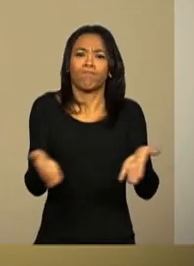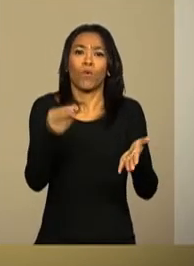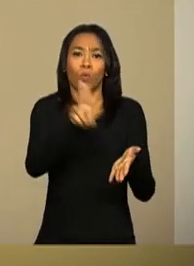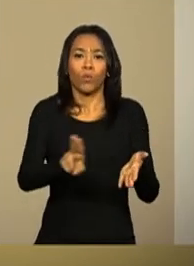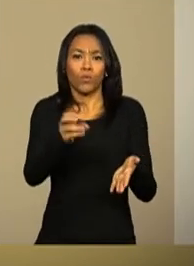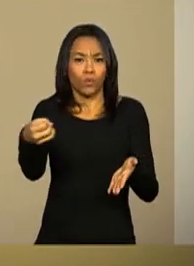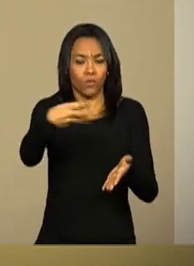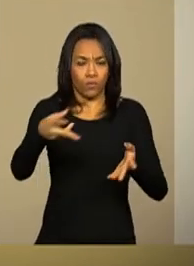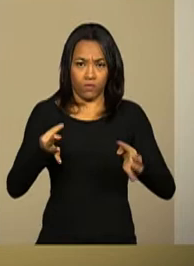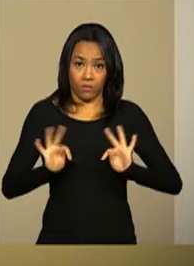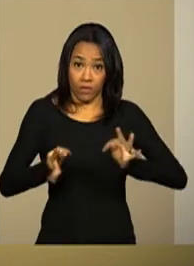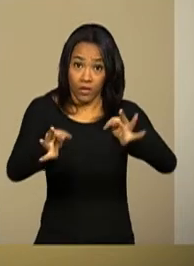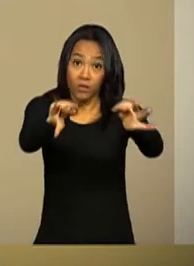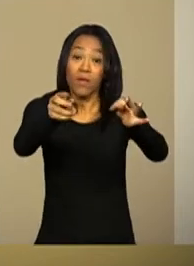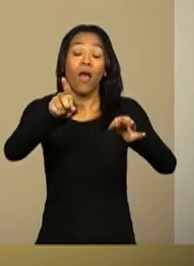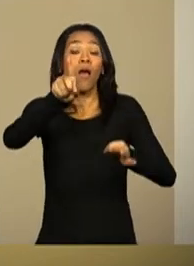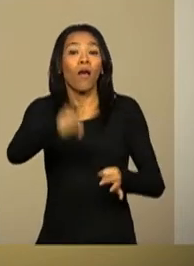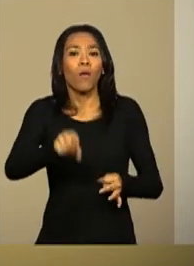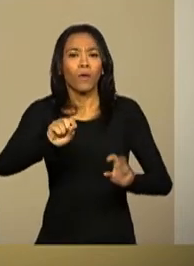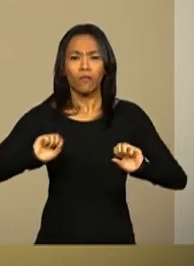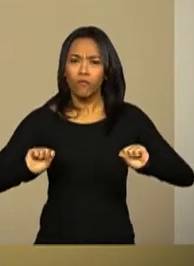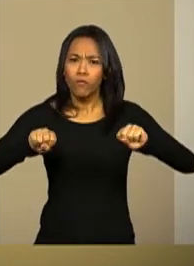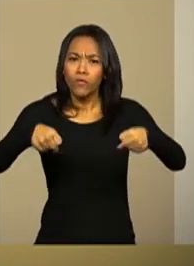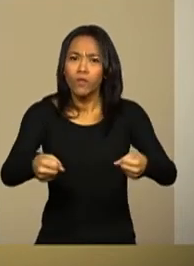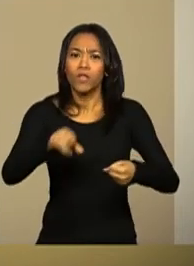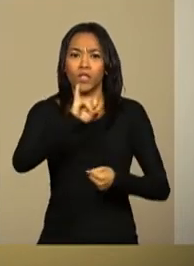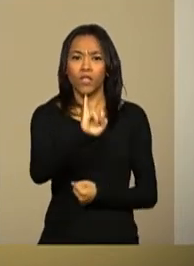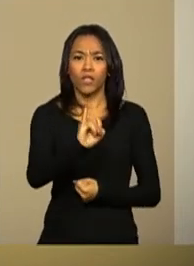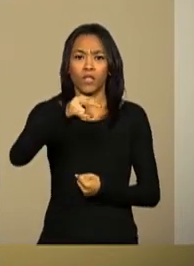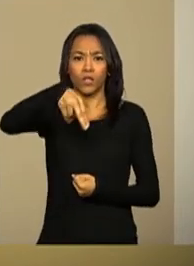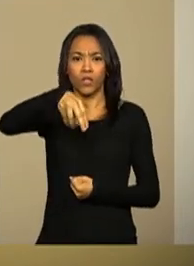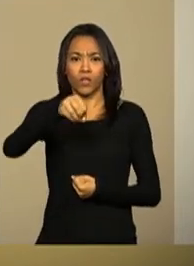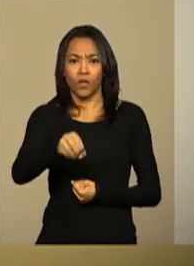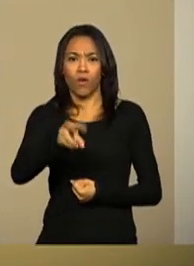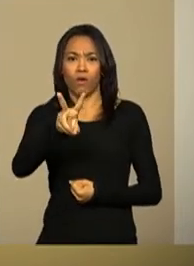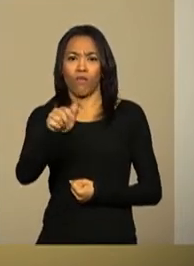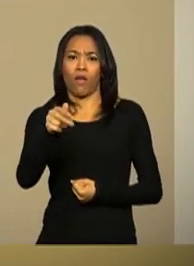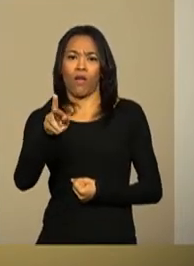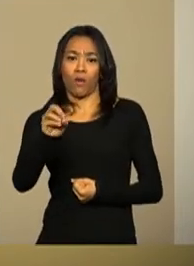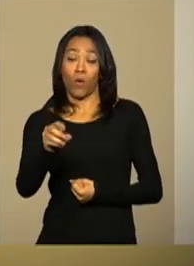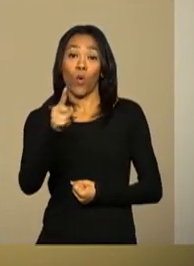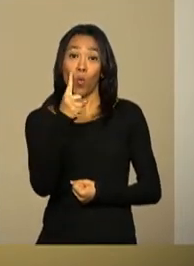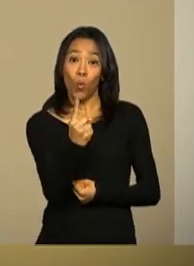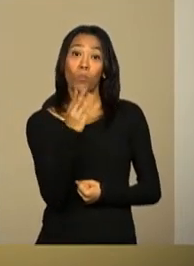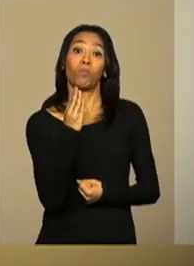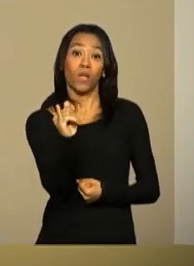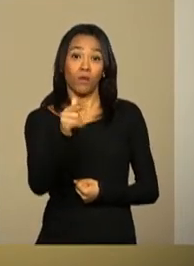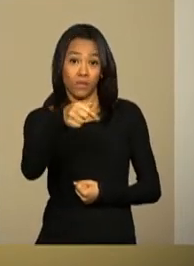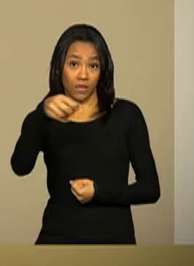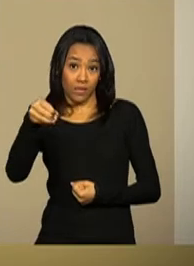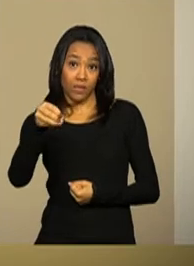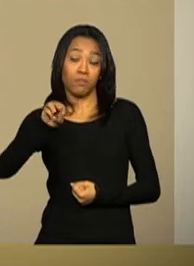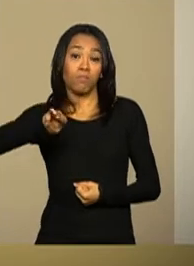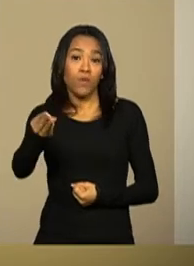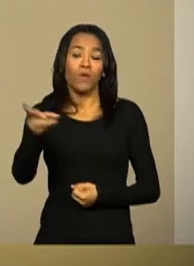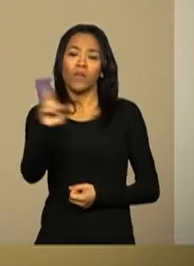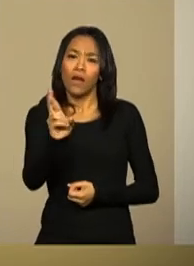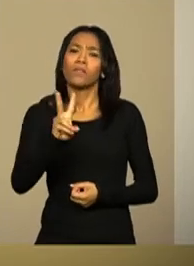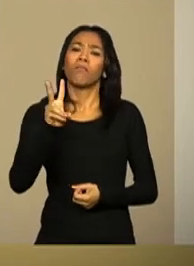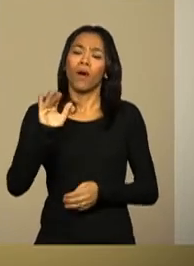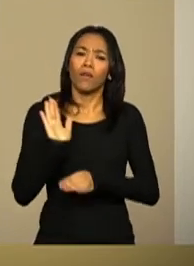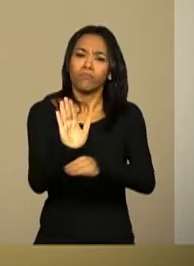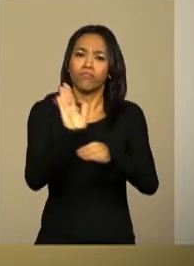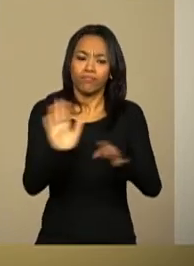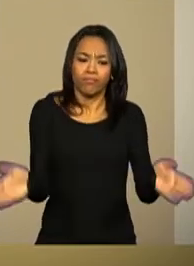novas tecnologias é o fortalecimento do innovagro agora a 1 bilhão e setecentos milhões de reais para